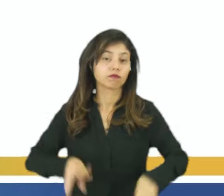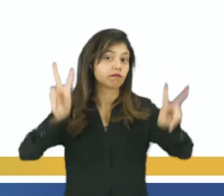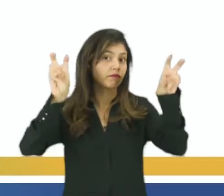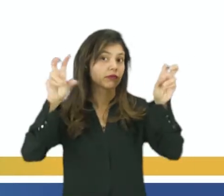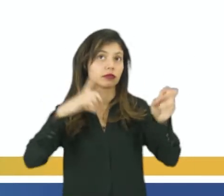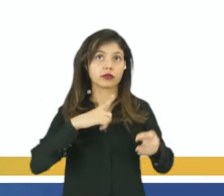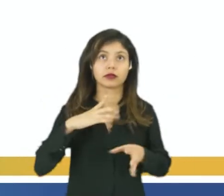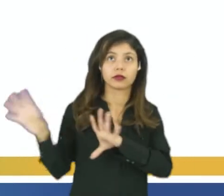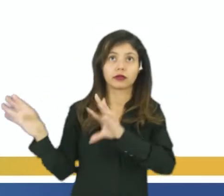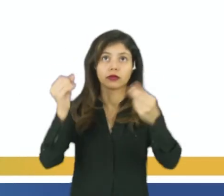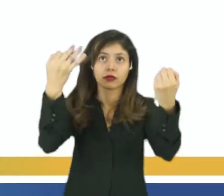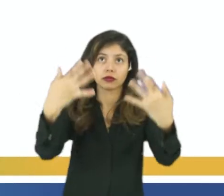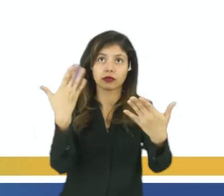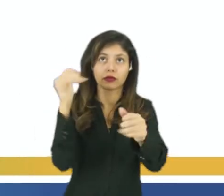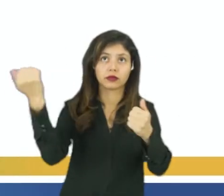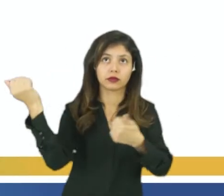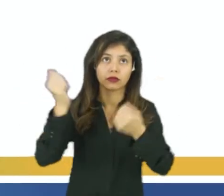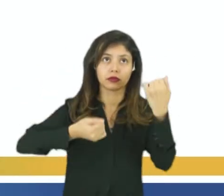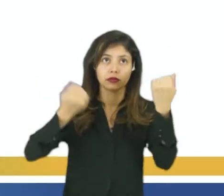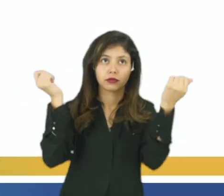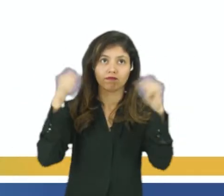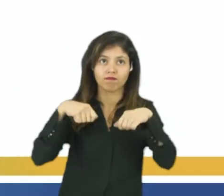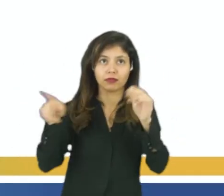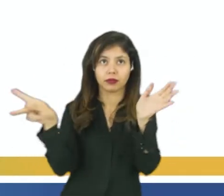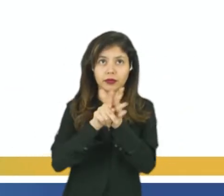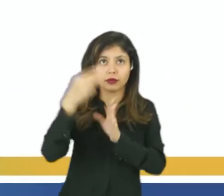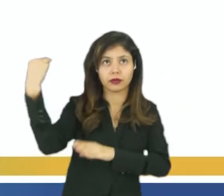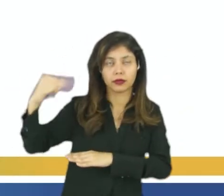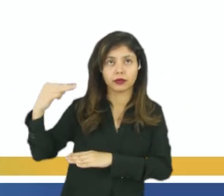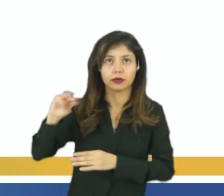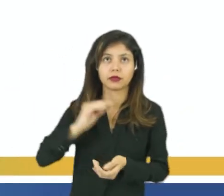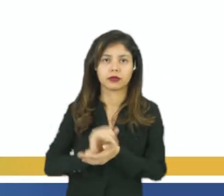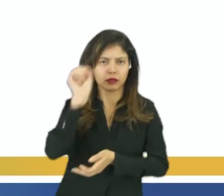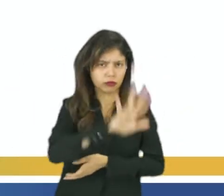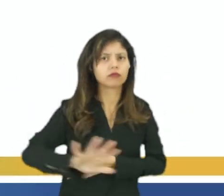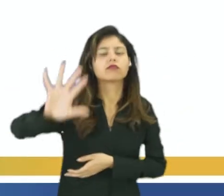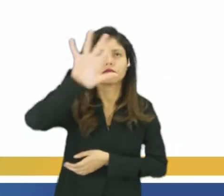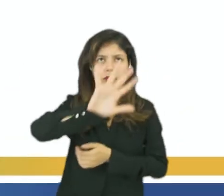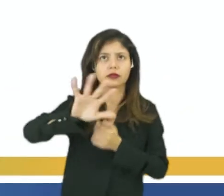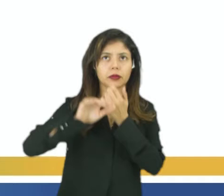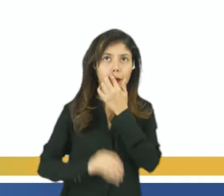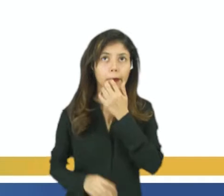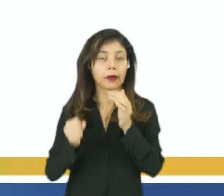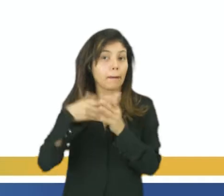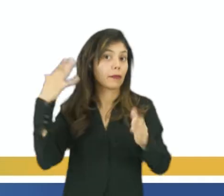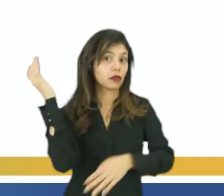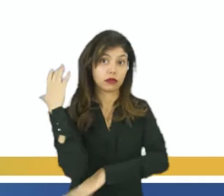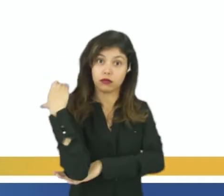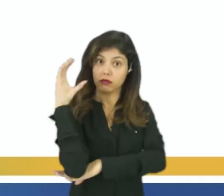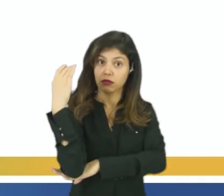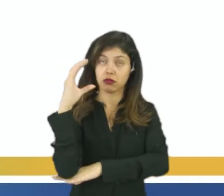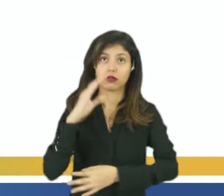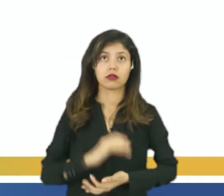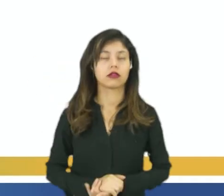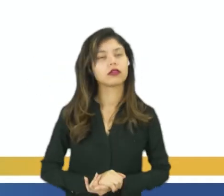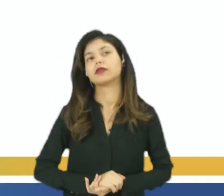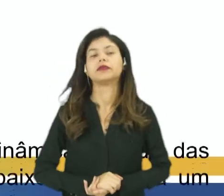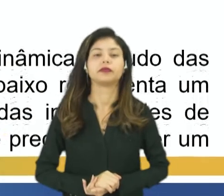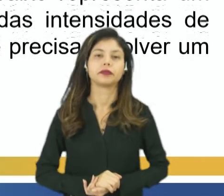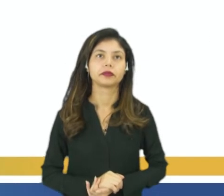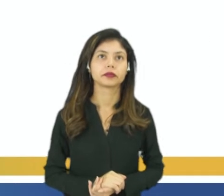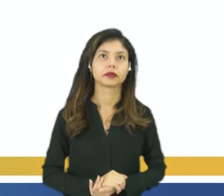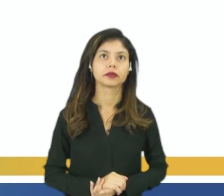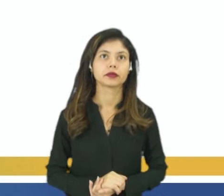O assunto que iremos abordar nessa aula tem aplicações dentro da própria matemática e, de modo gerais, em muitas outras áreas